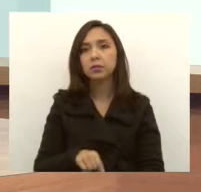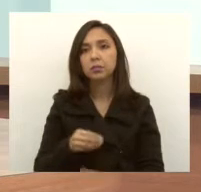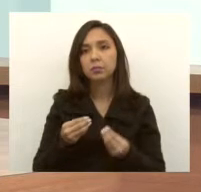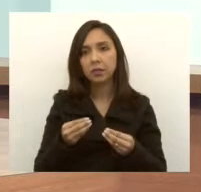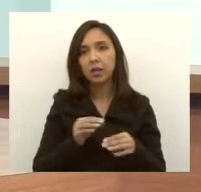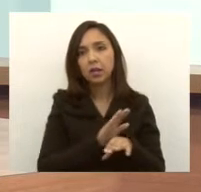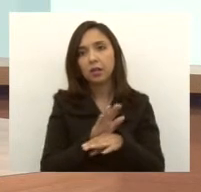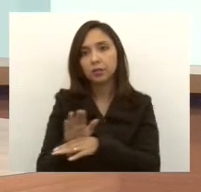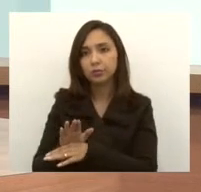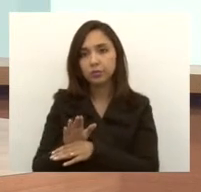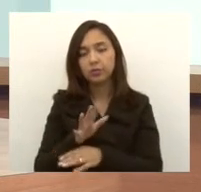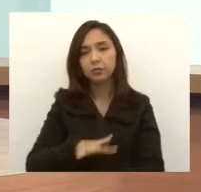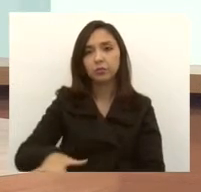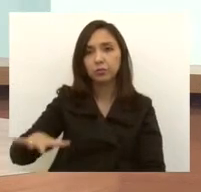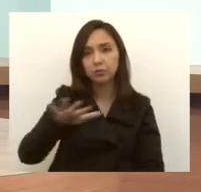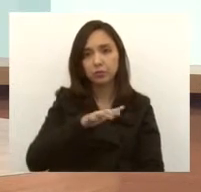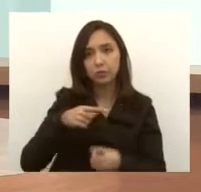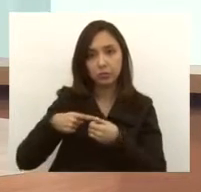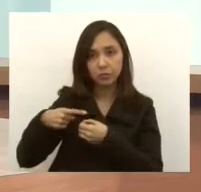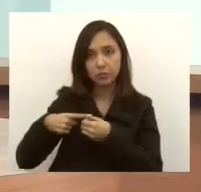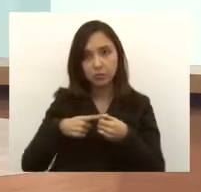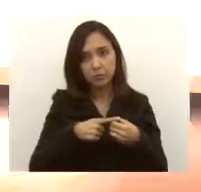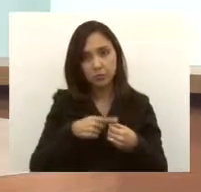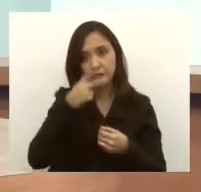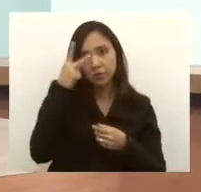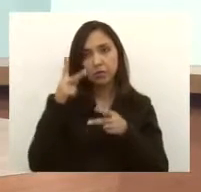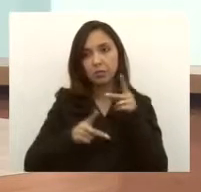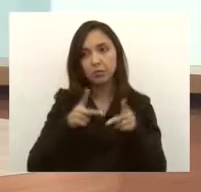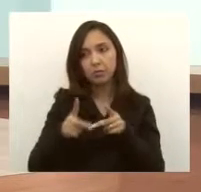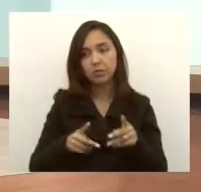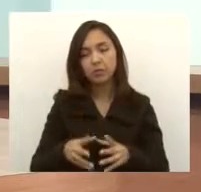bem geral do município e do povo.